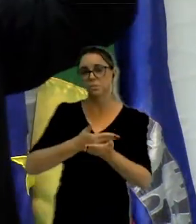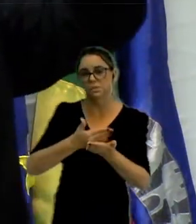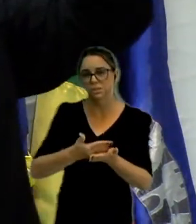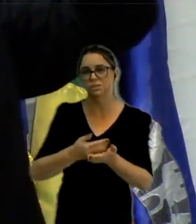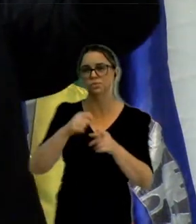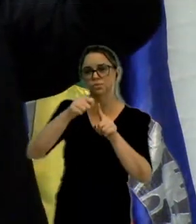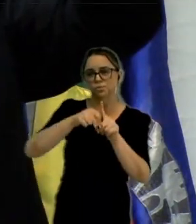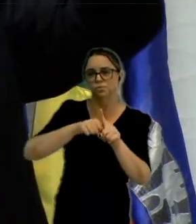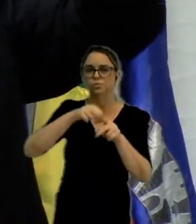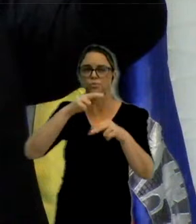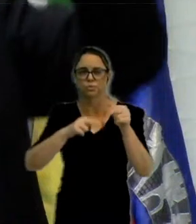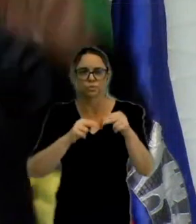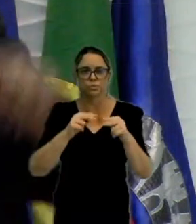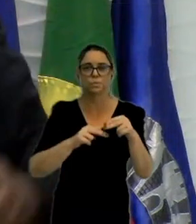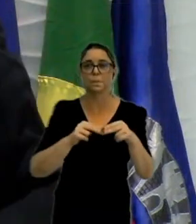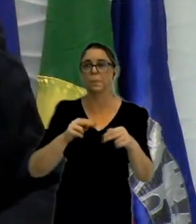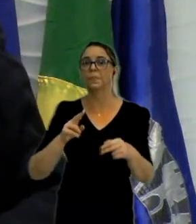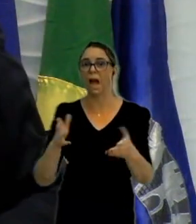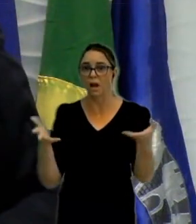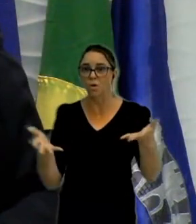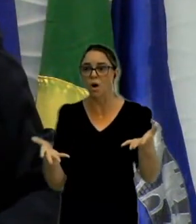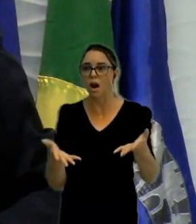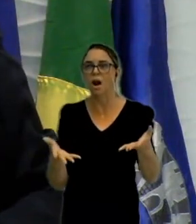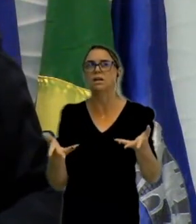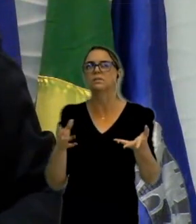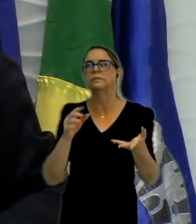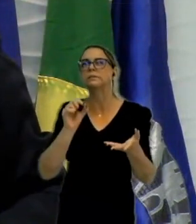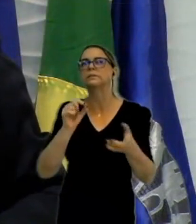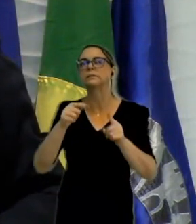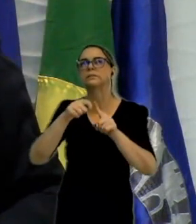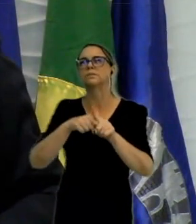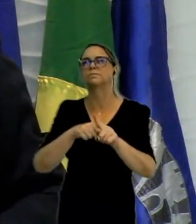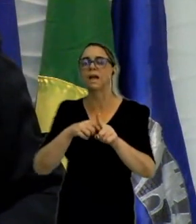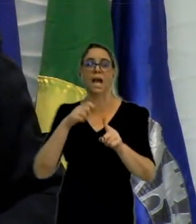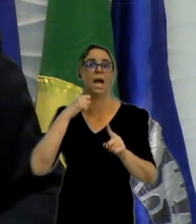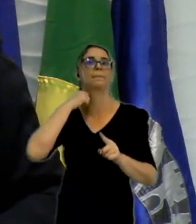no mês de abril e não terminou ainda.